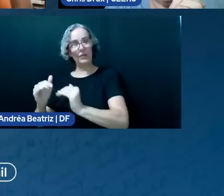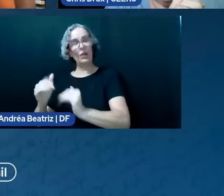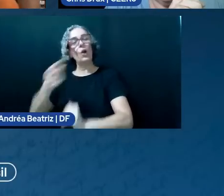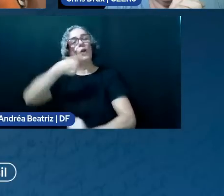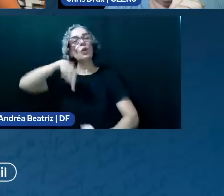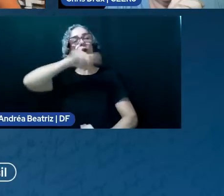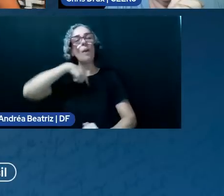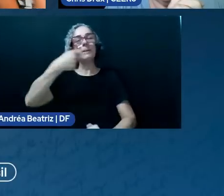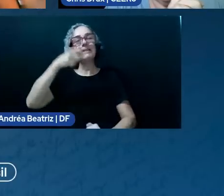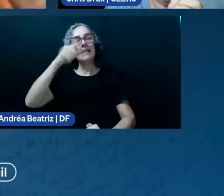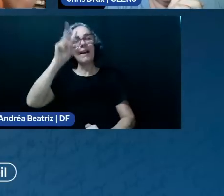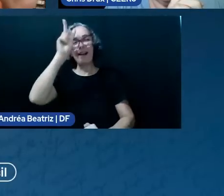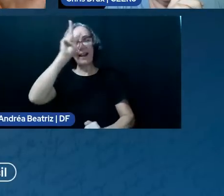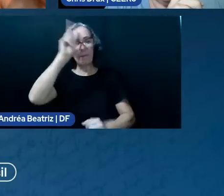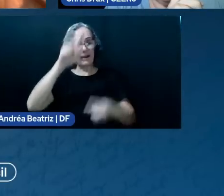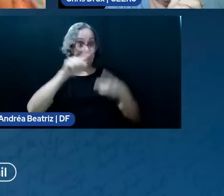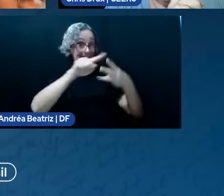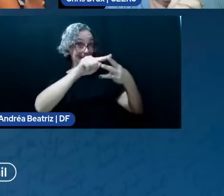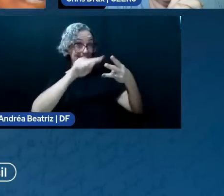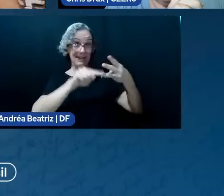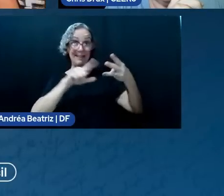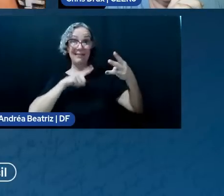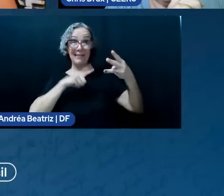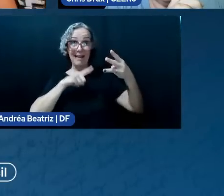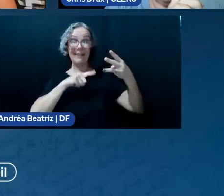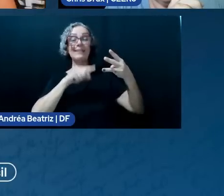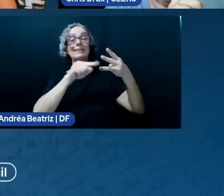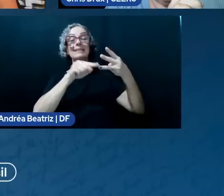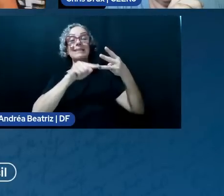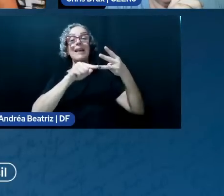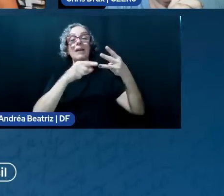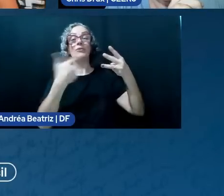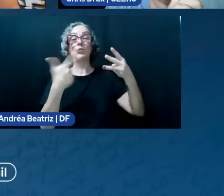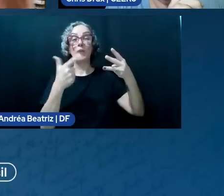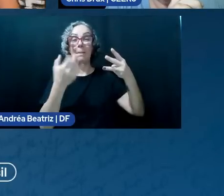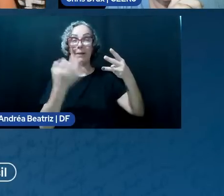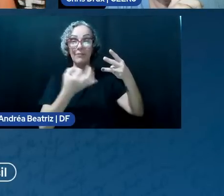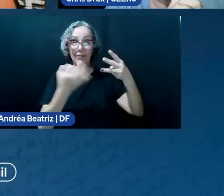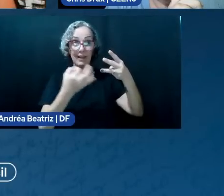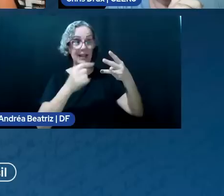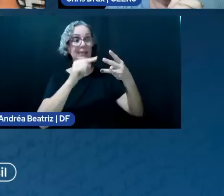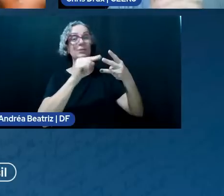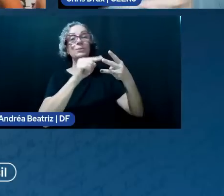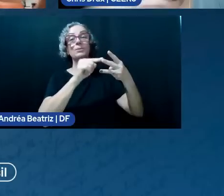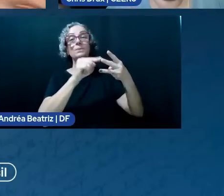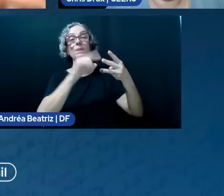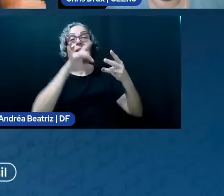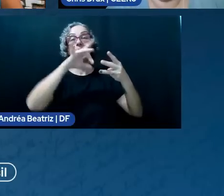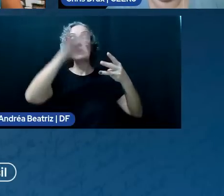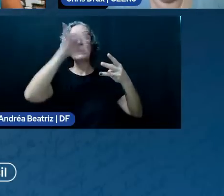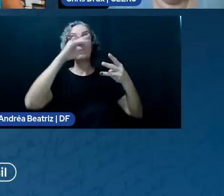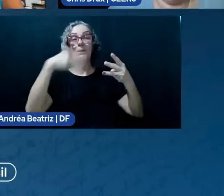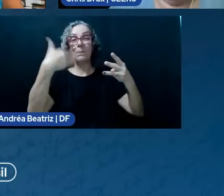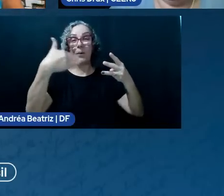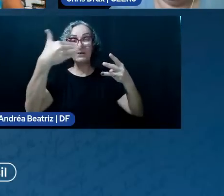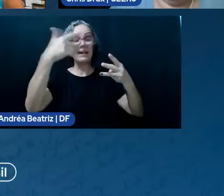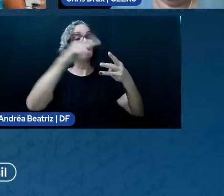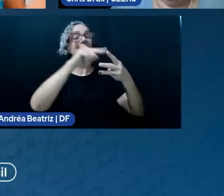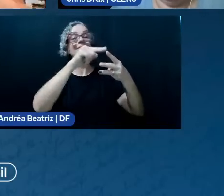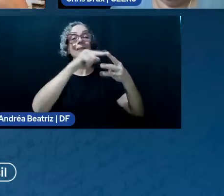os espíritos imperfeitos, os bons espíritos e os espíritos puros. A maioria dos encarnados no